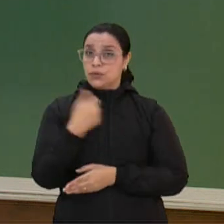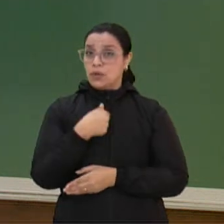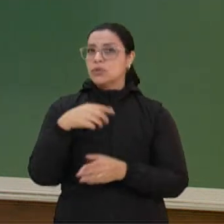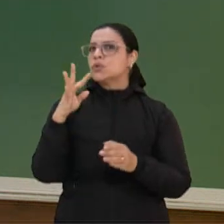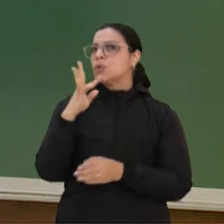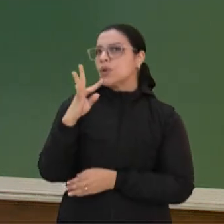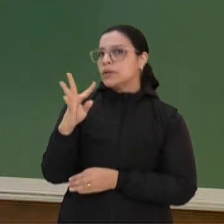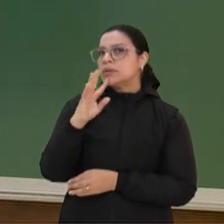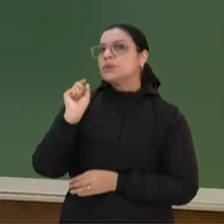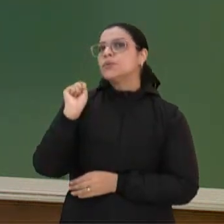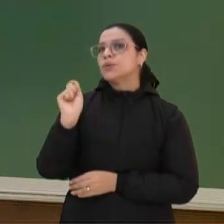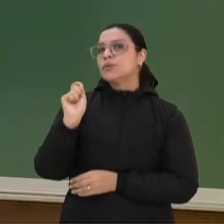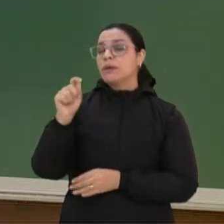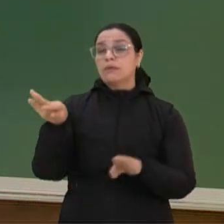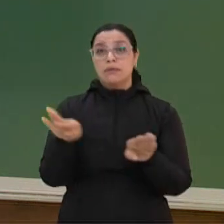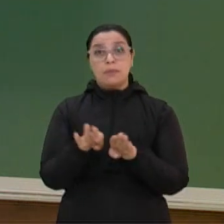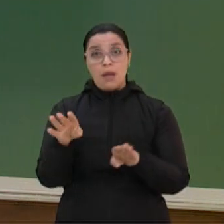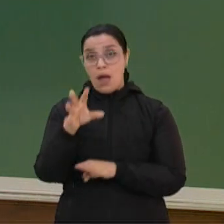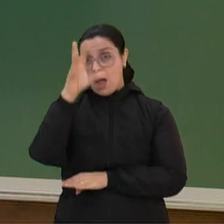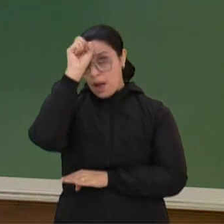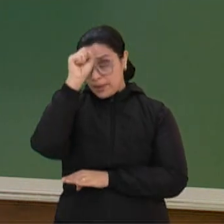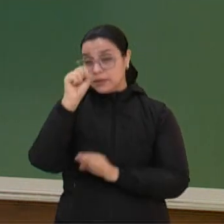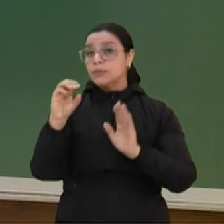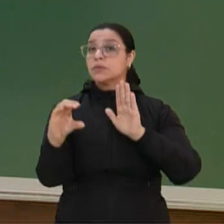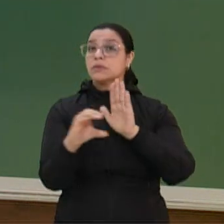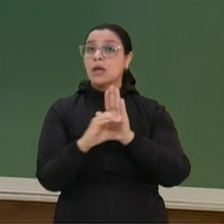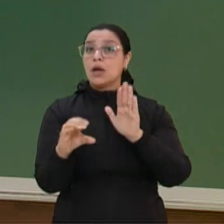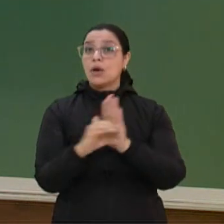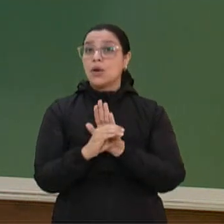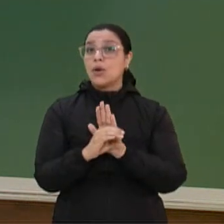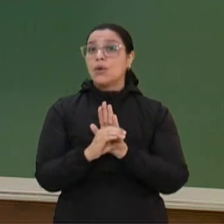Nós conhecemos e aprendemos a crônica